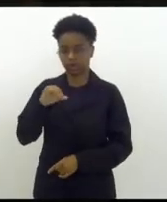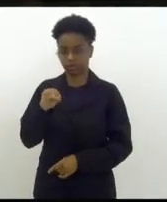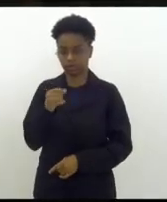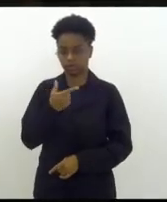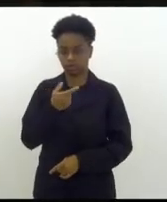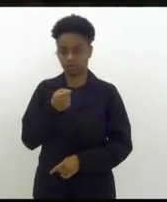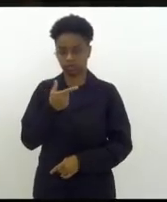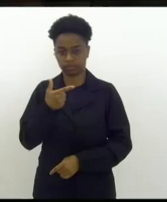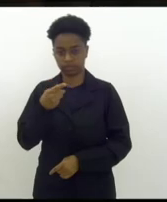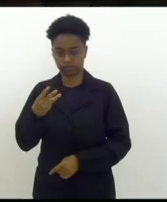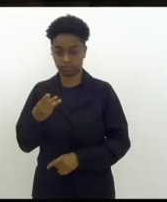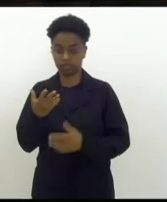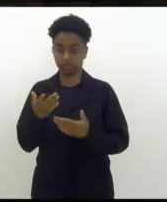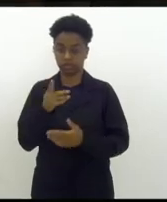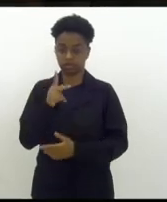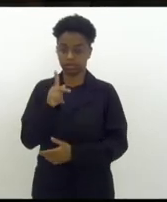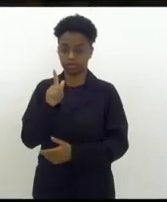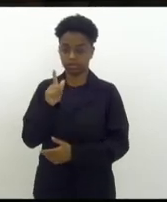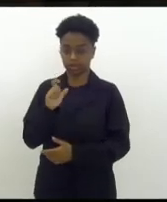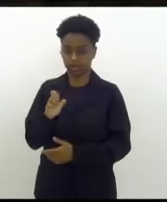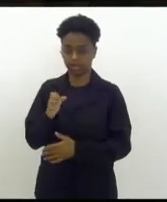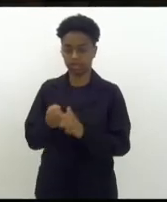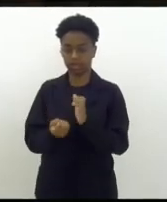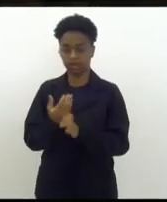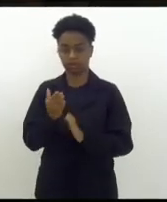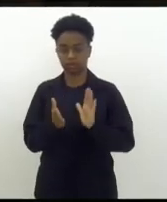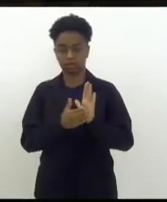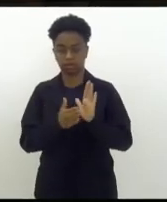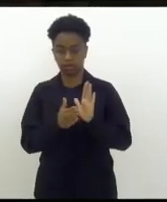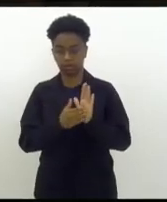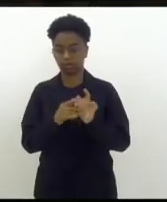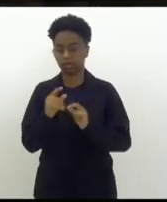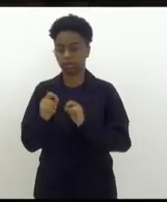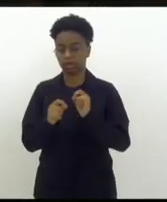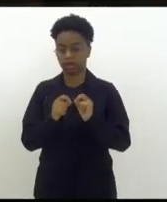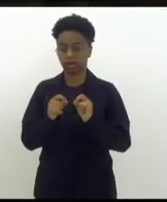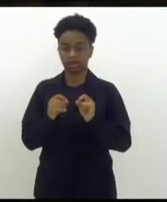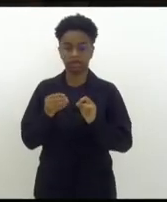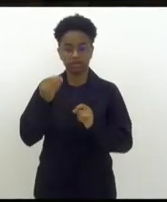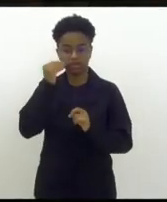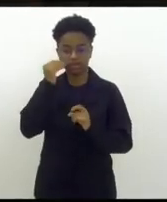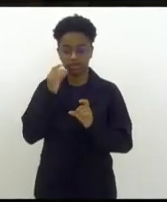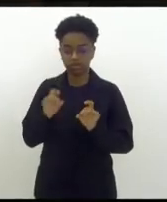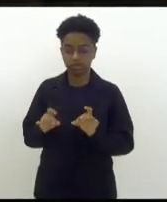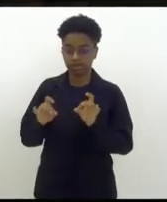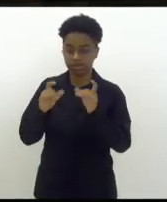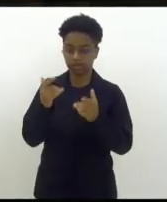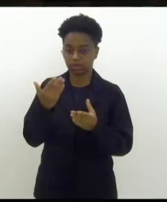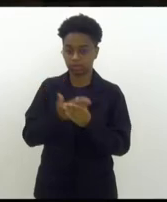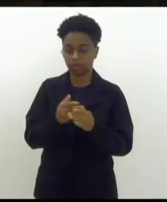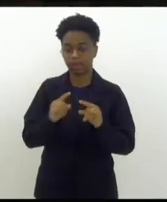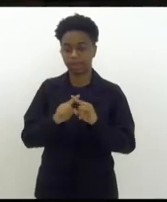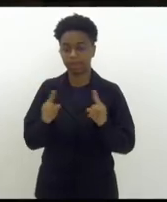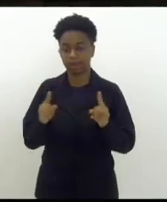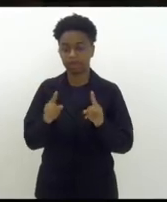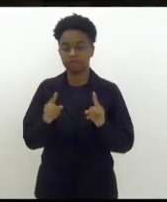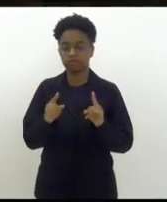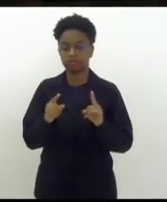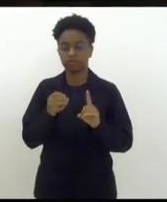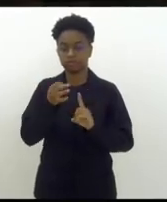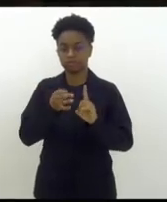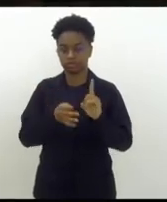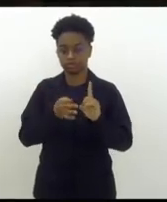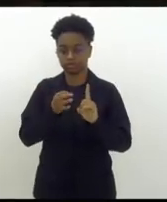A PG é propôs agravo em Recursos especial e o desembargador